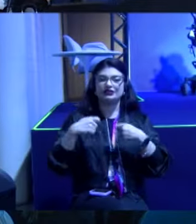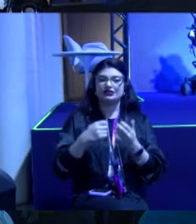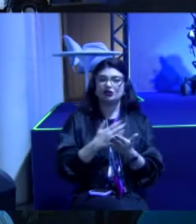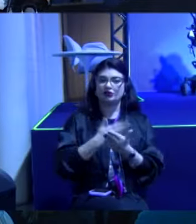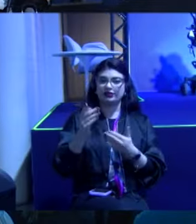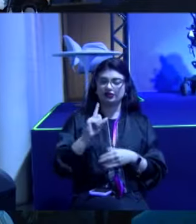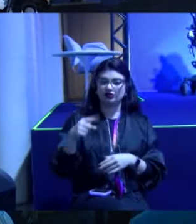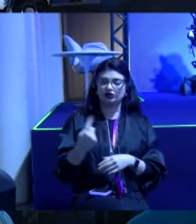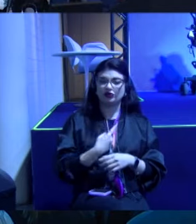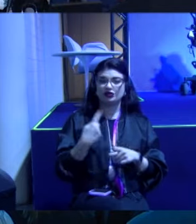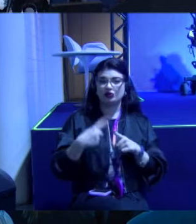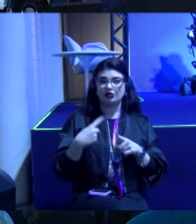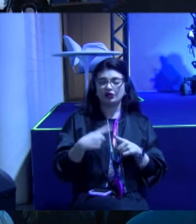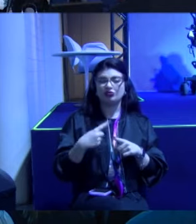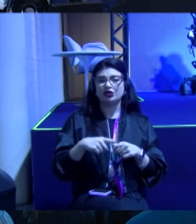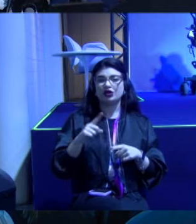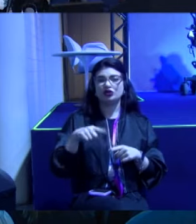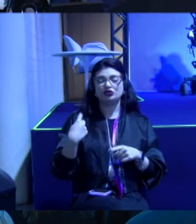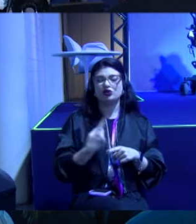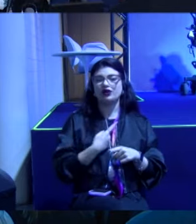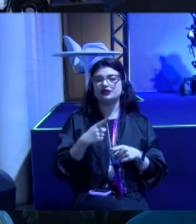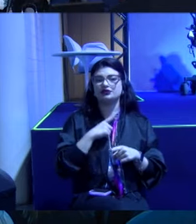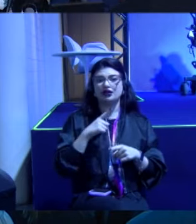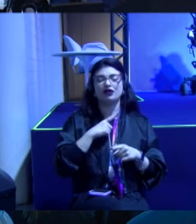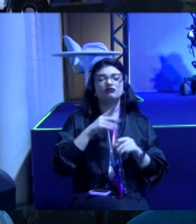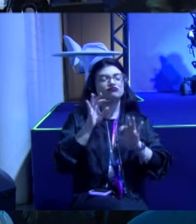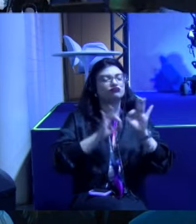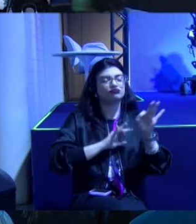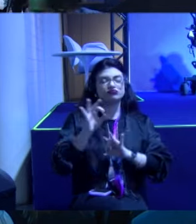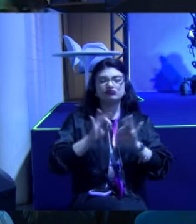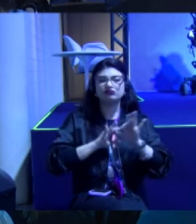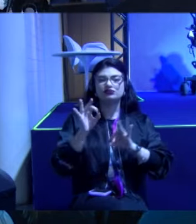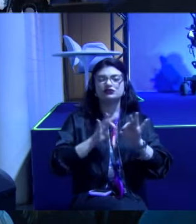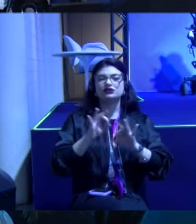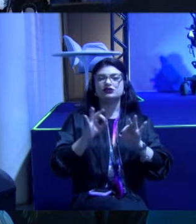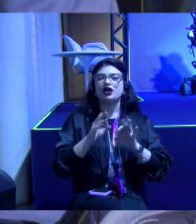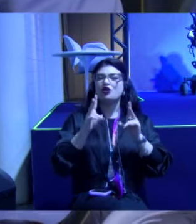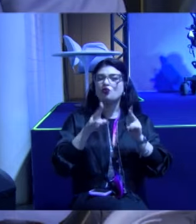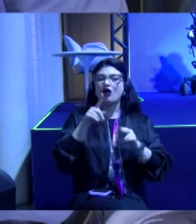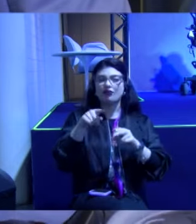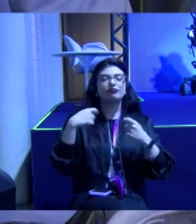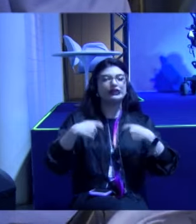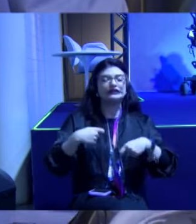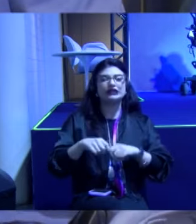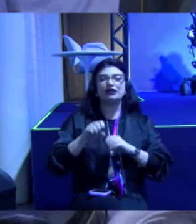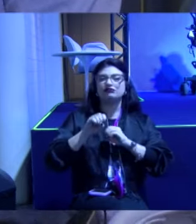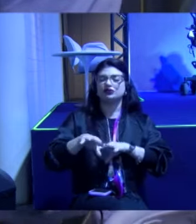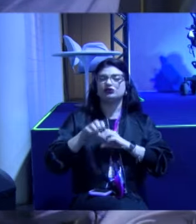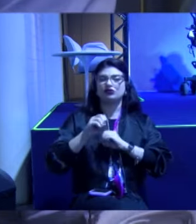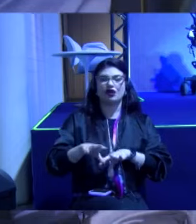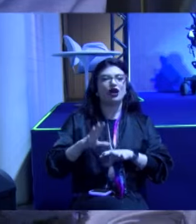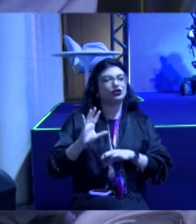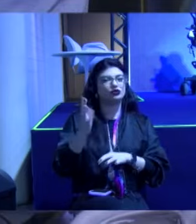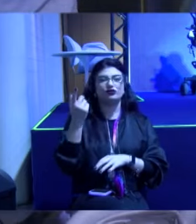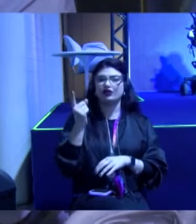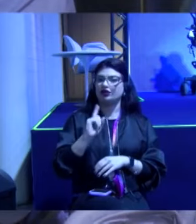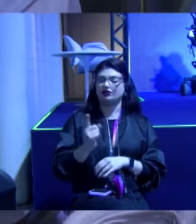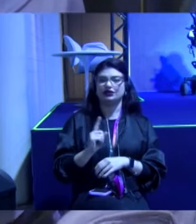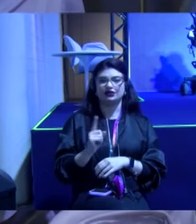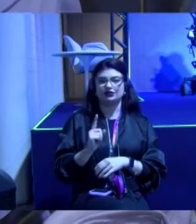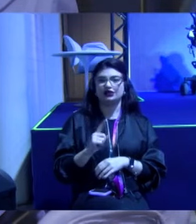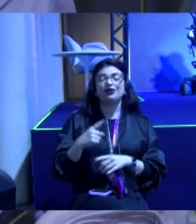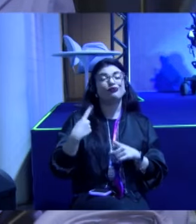porque nós estamos jogando muito para as organizações como se elas fossem nos educar. E não vai acontecer, porque a gente